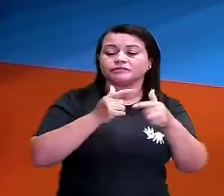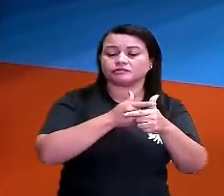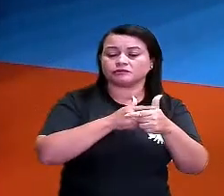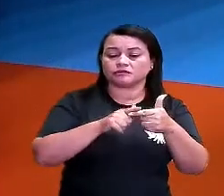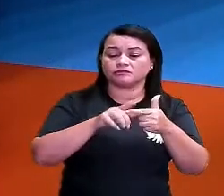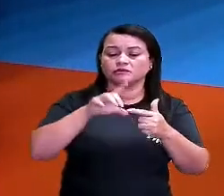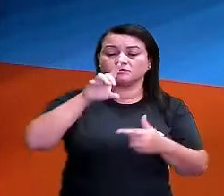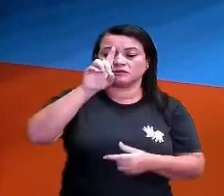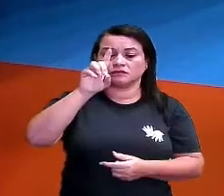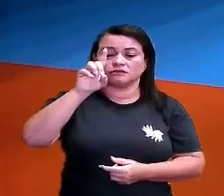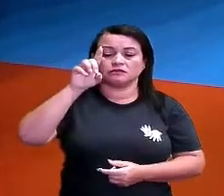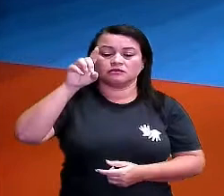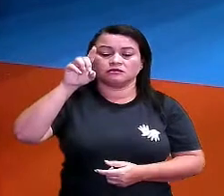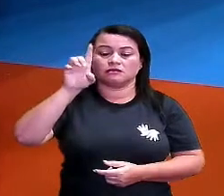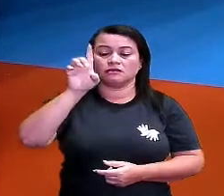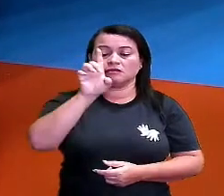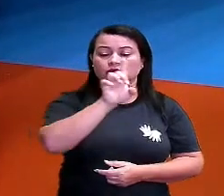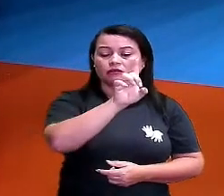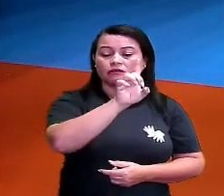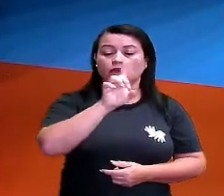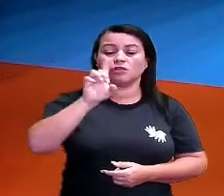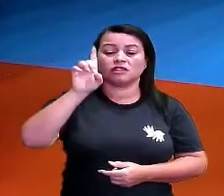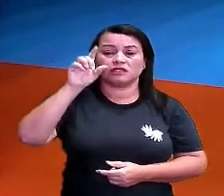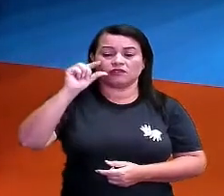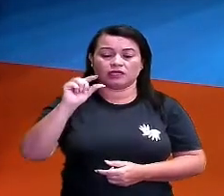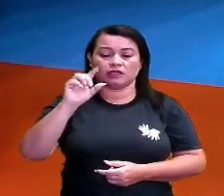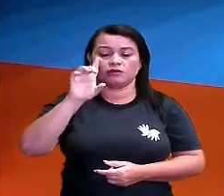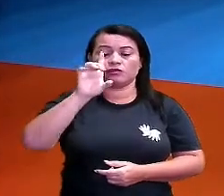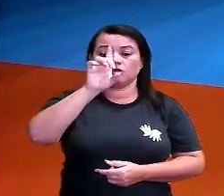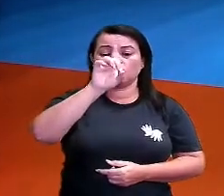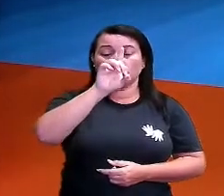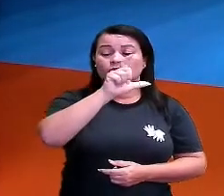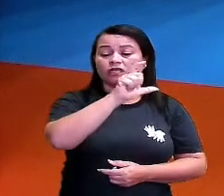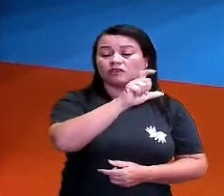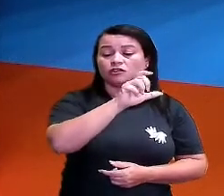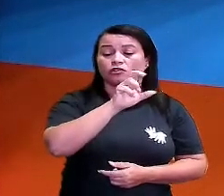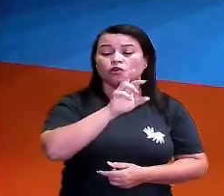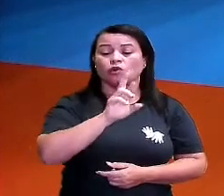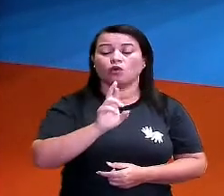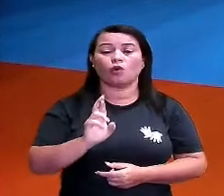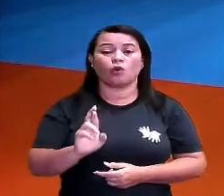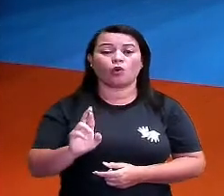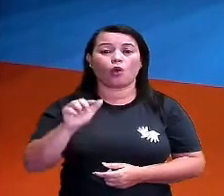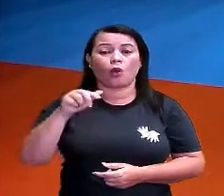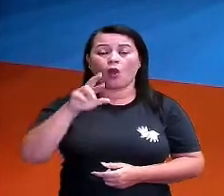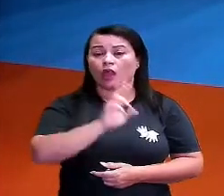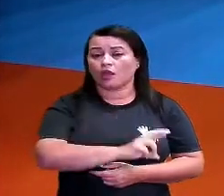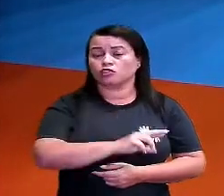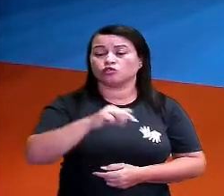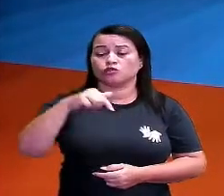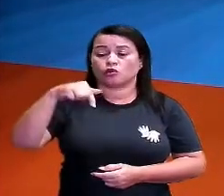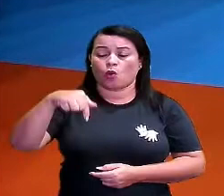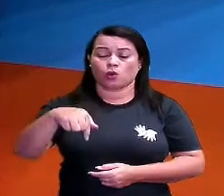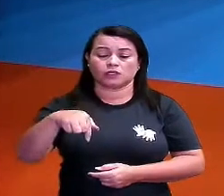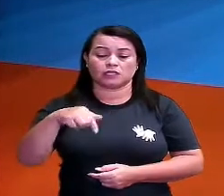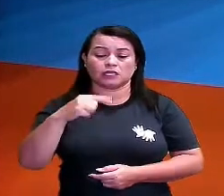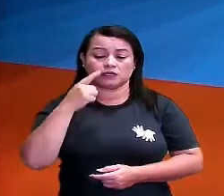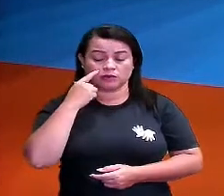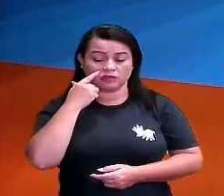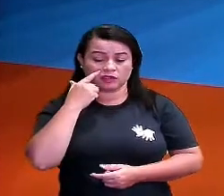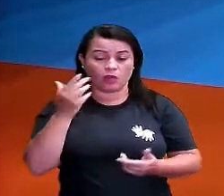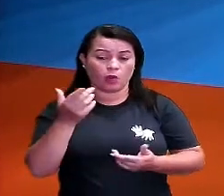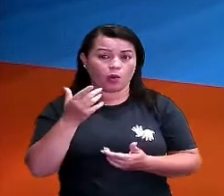divisor, quociente e resto. Eu vou fazer a divisão dessa operação aqui sendo com